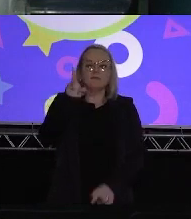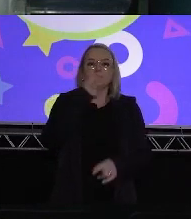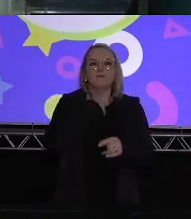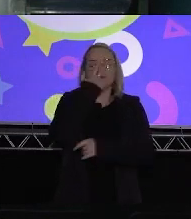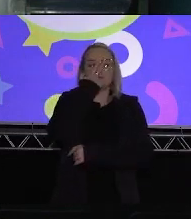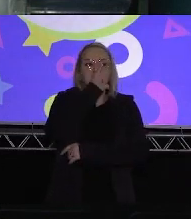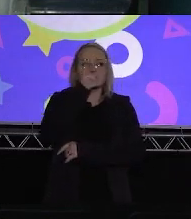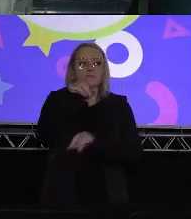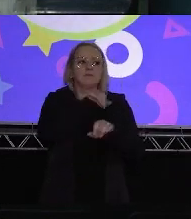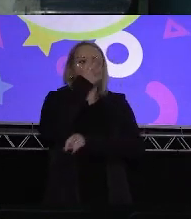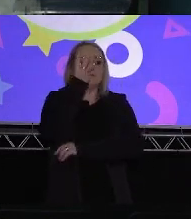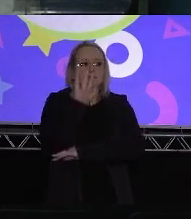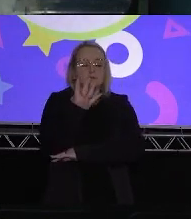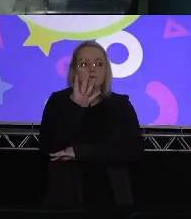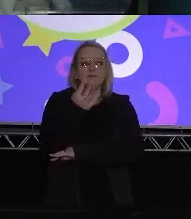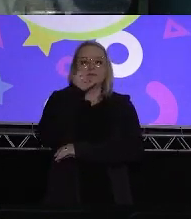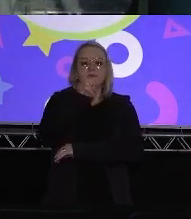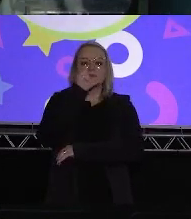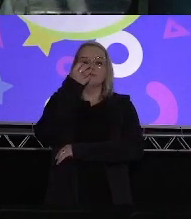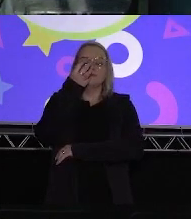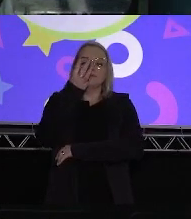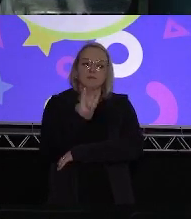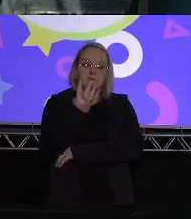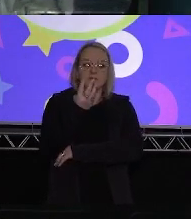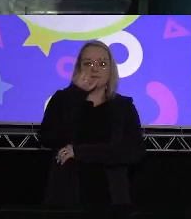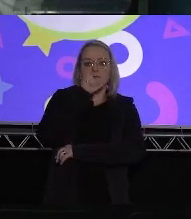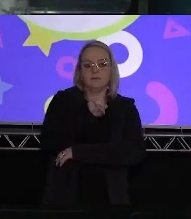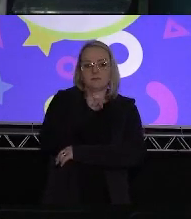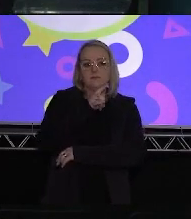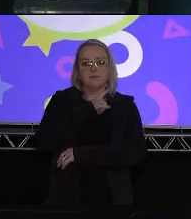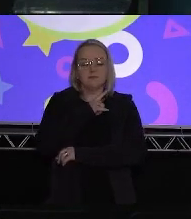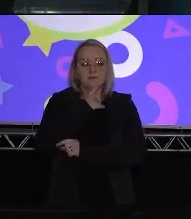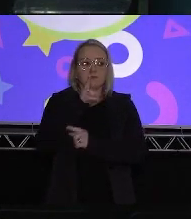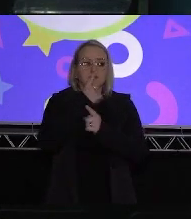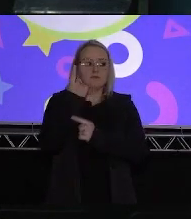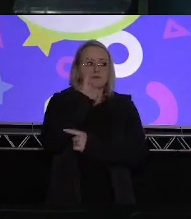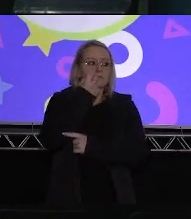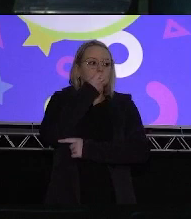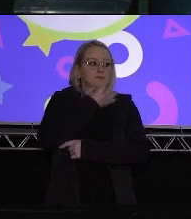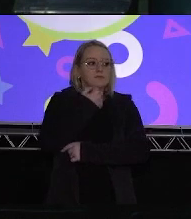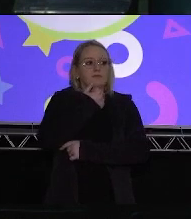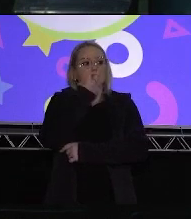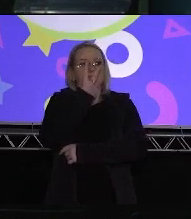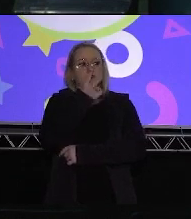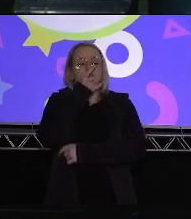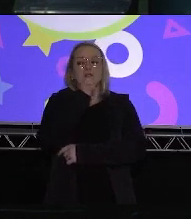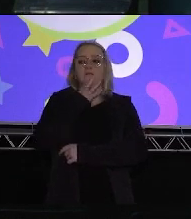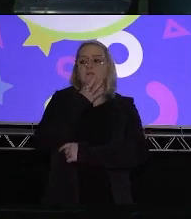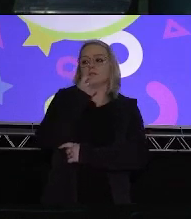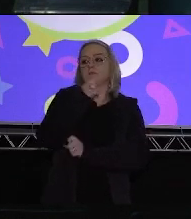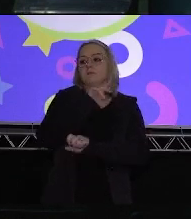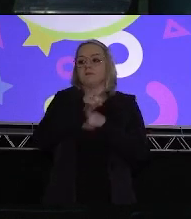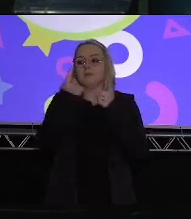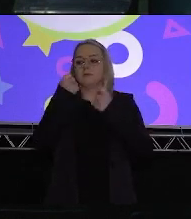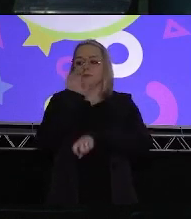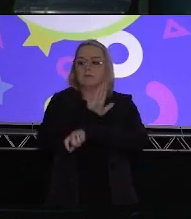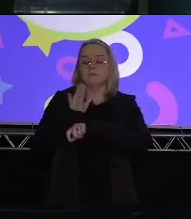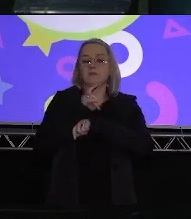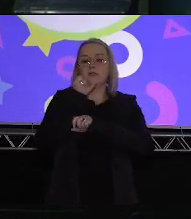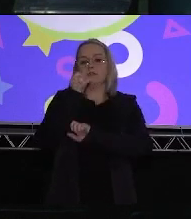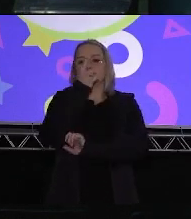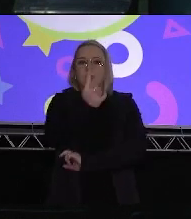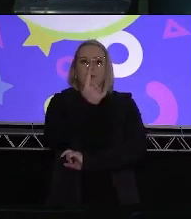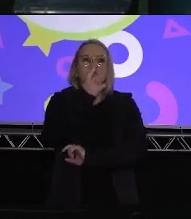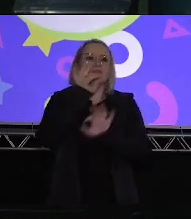ensinar, 3, se ela se vira bem, 2, se ela conhece, mas precisa de ajuda, e 1, se ela não sabe nada. No